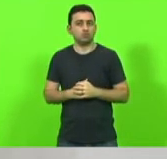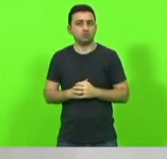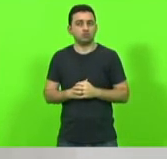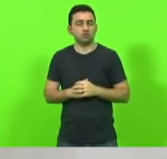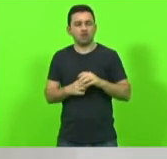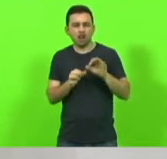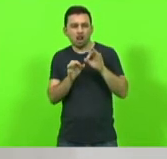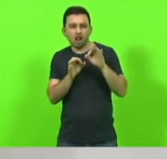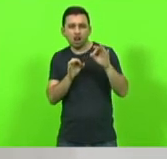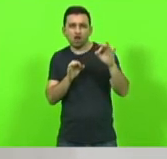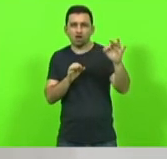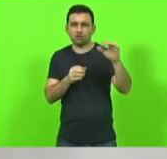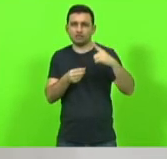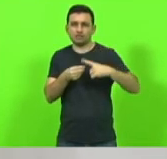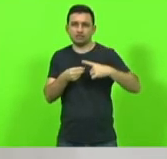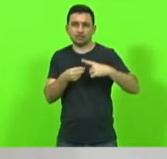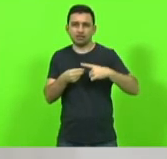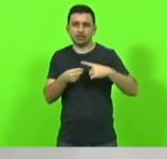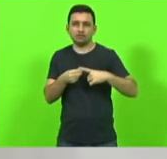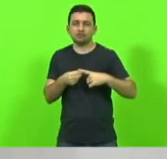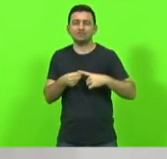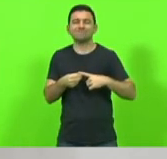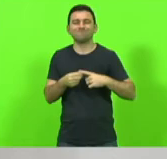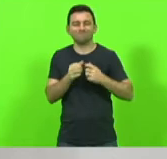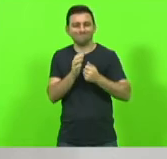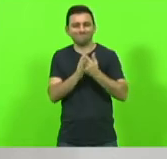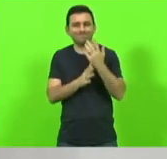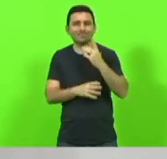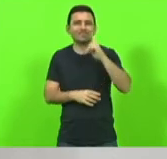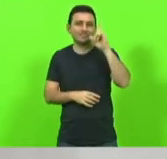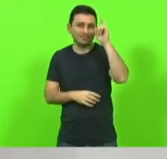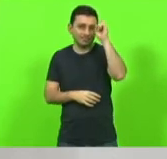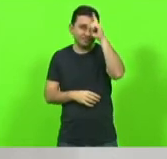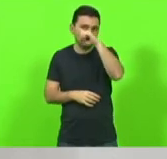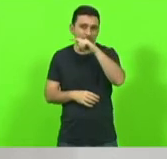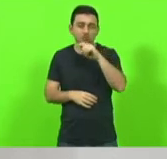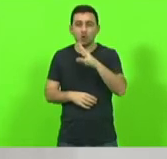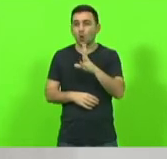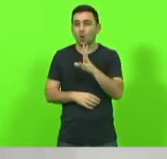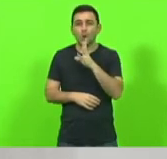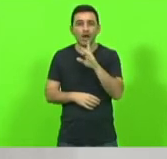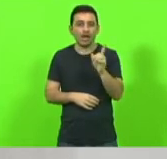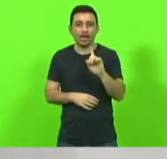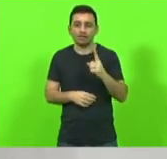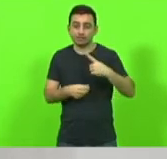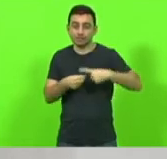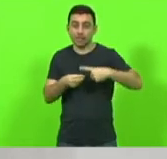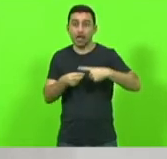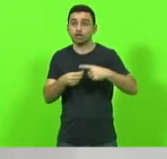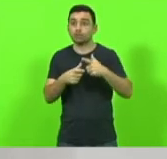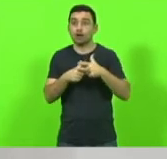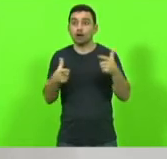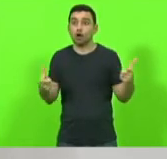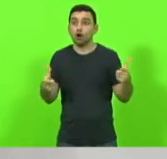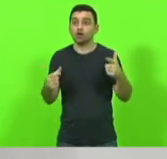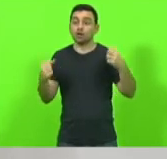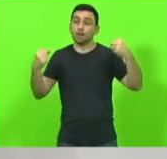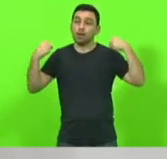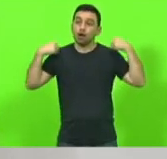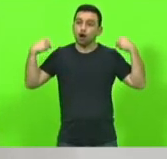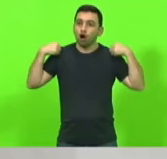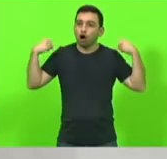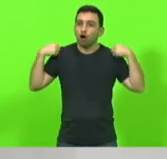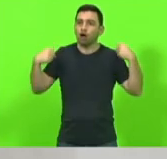município distante, muitas vezes pessoas que não conhecem uma cidade maior, como Chapecó, como